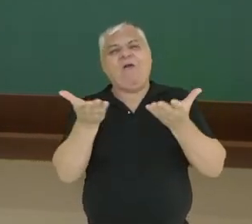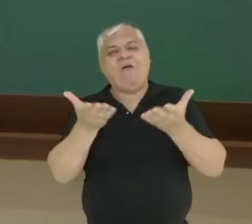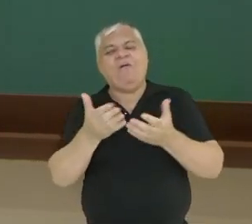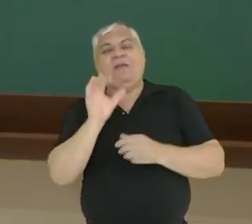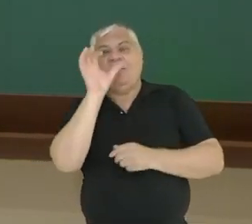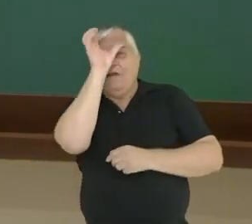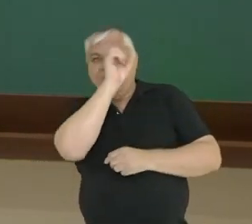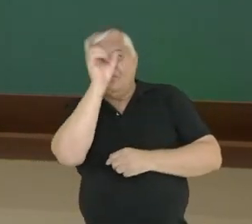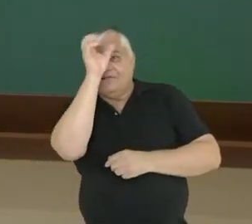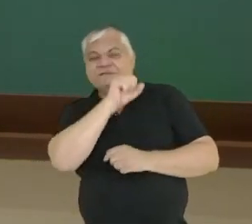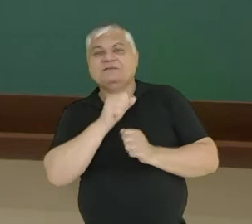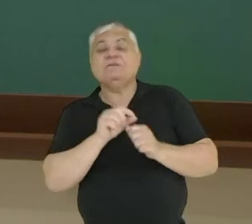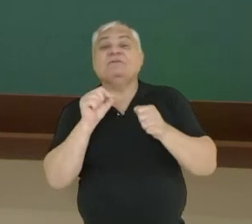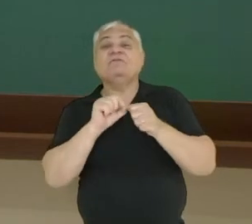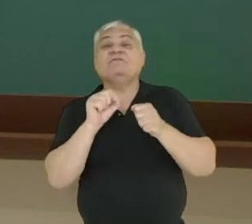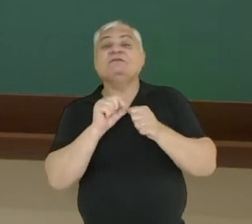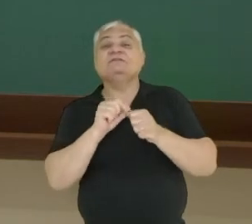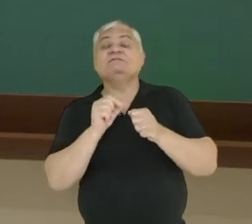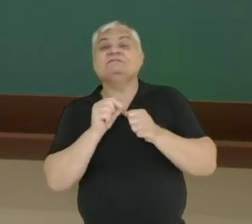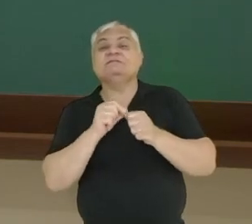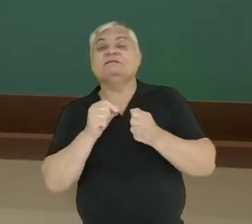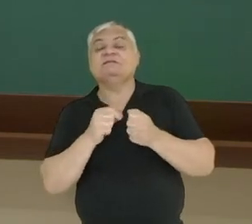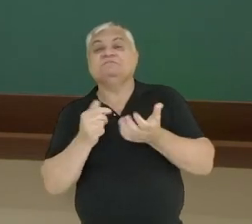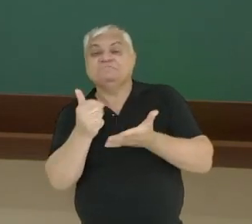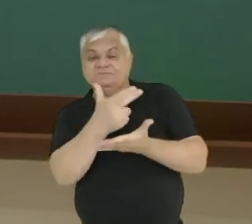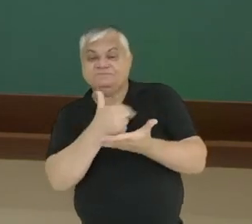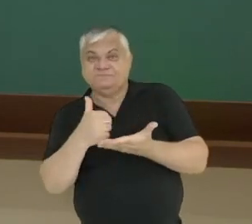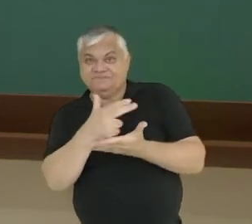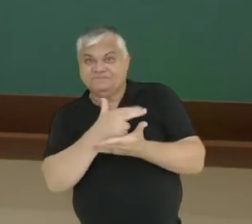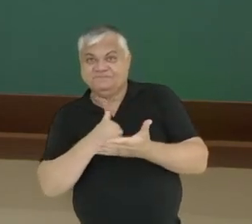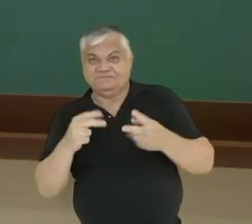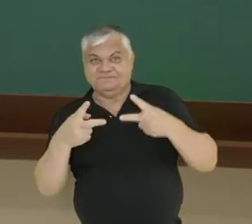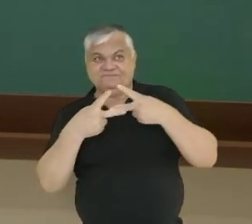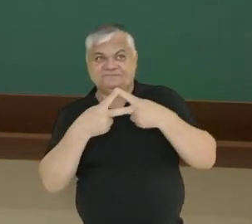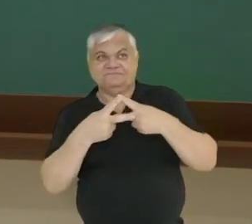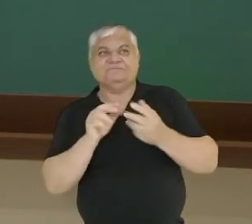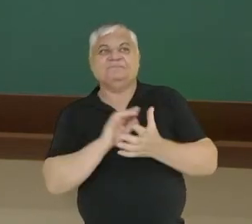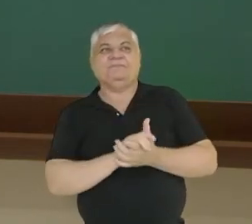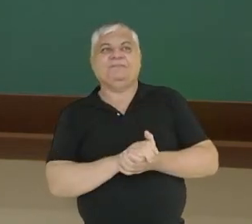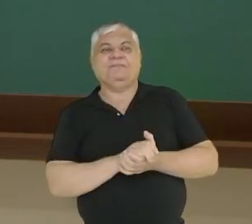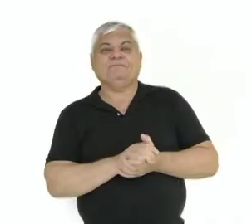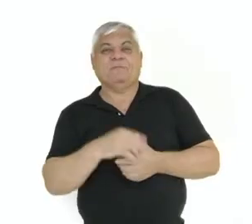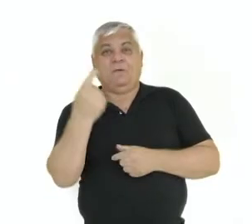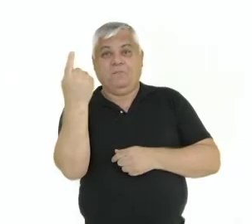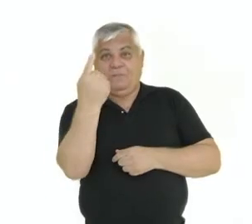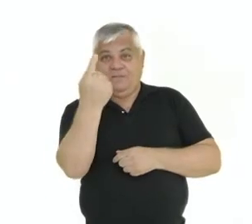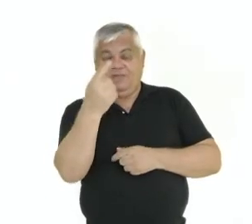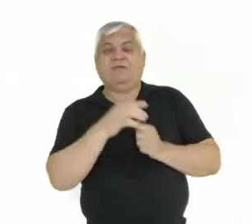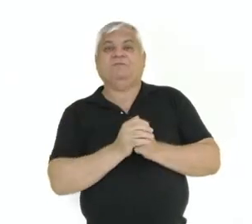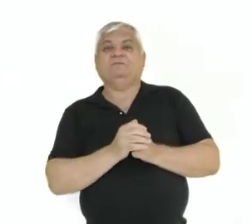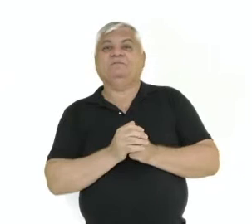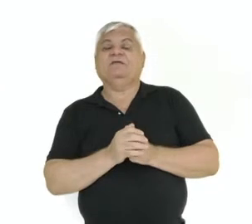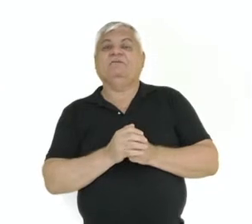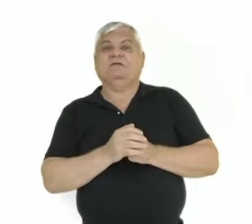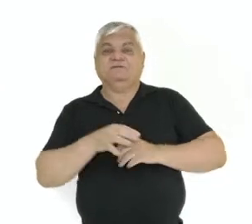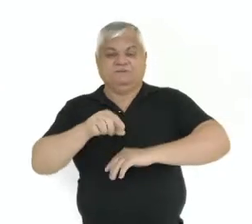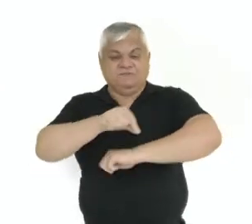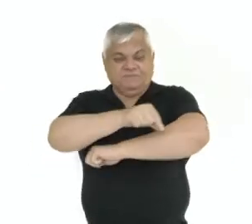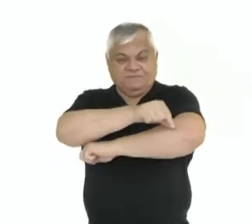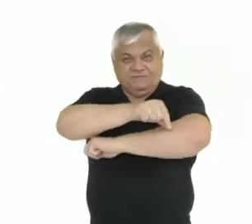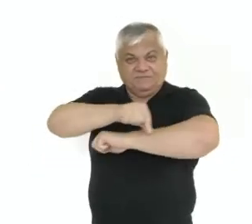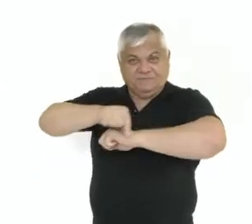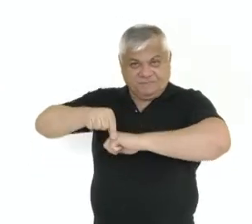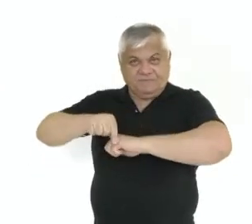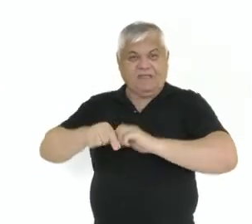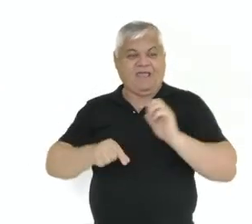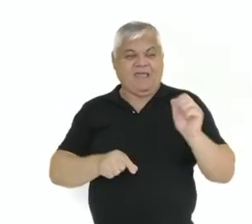aqui para construir o triângulo equilátero. Então, o primeiro passo, nós traçamos ali um